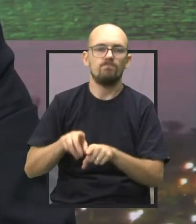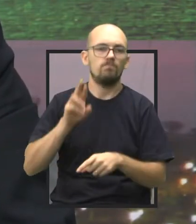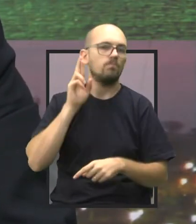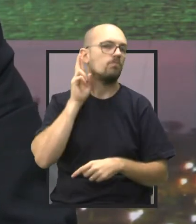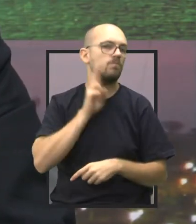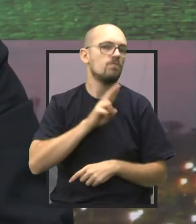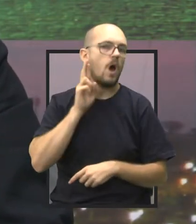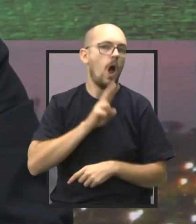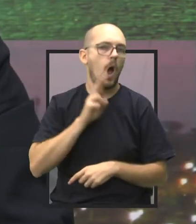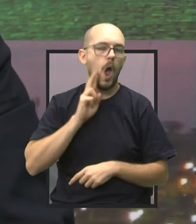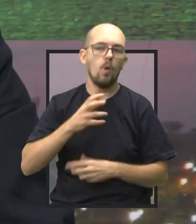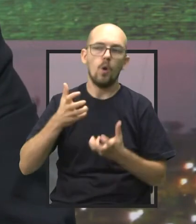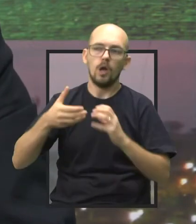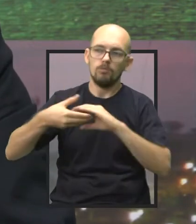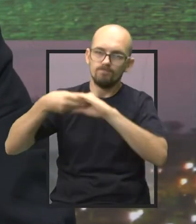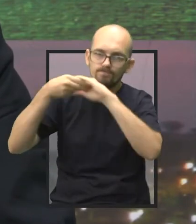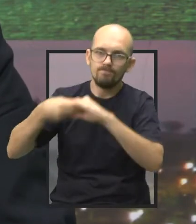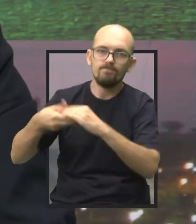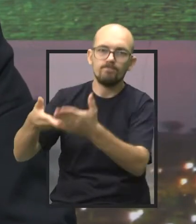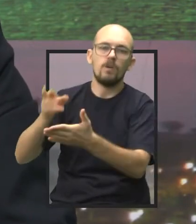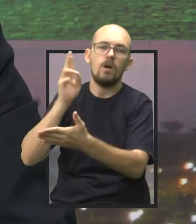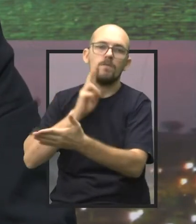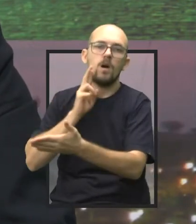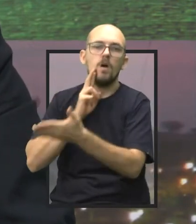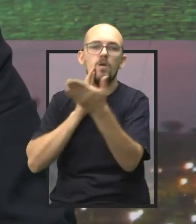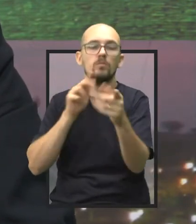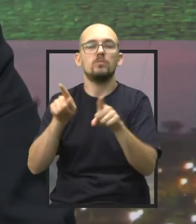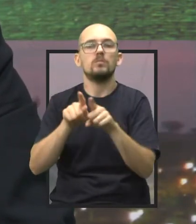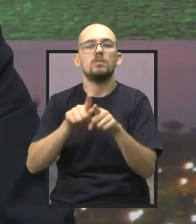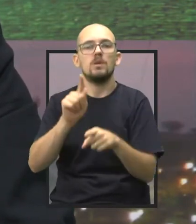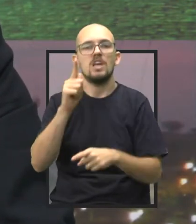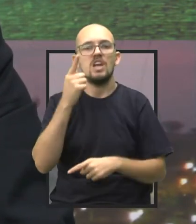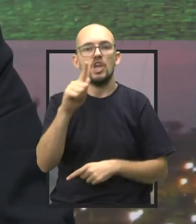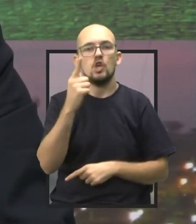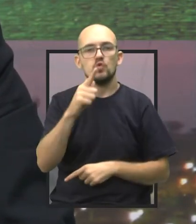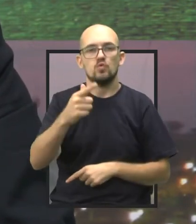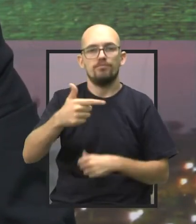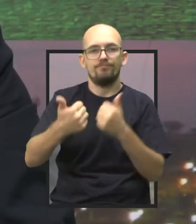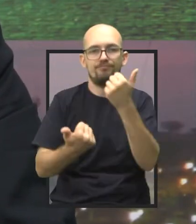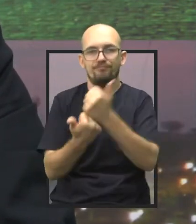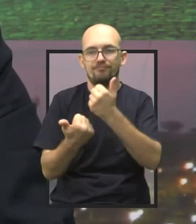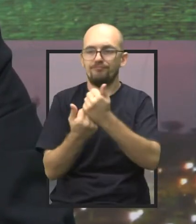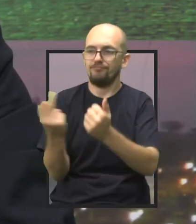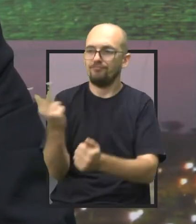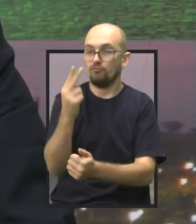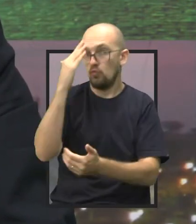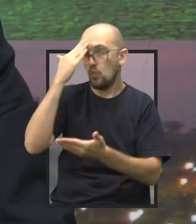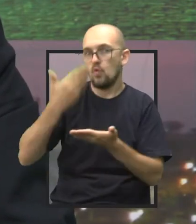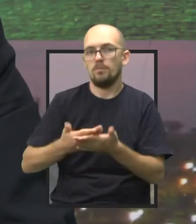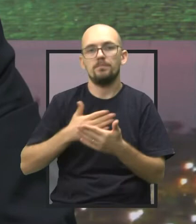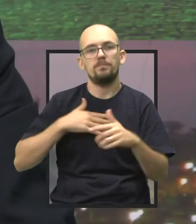aqui, a ele, ao Sigfredo Grisso, toda a confiança que eles depositaram no meu trabalho,